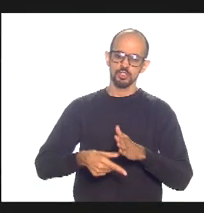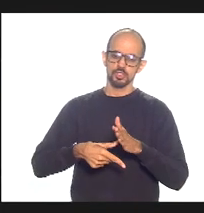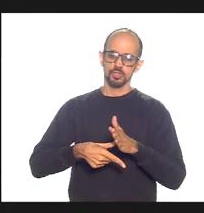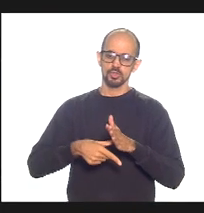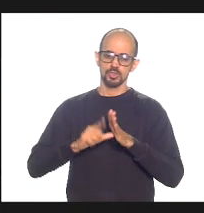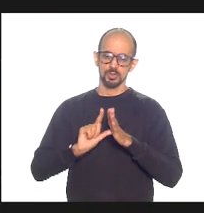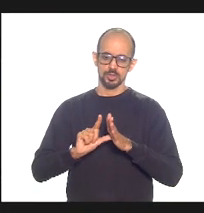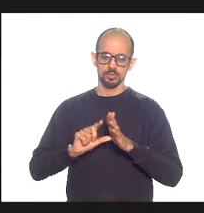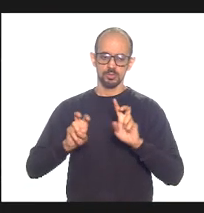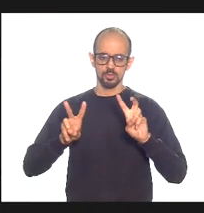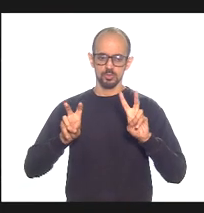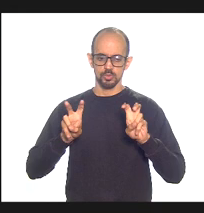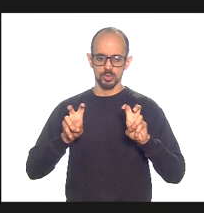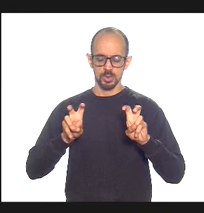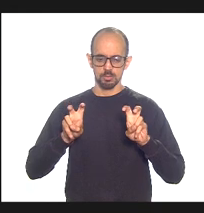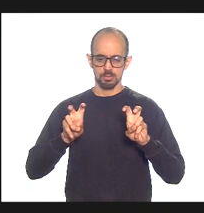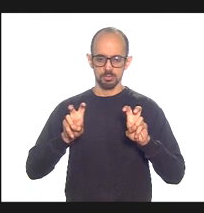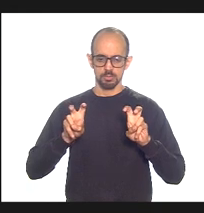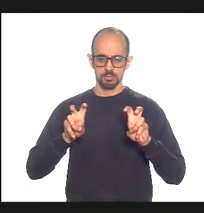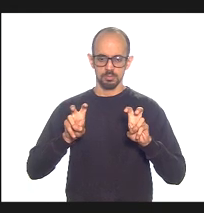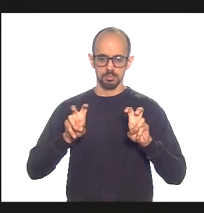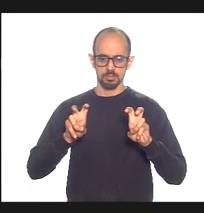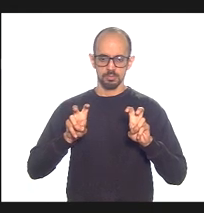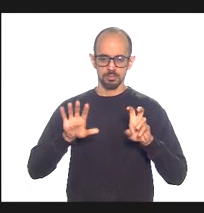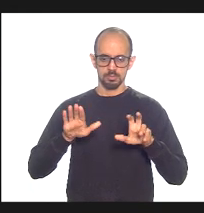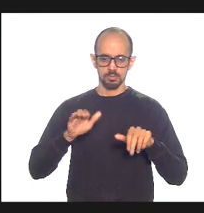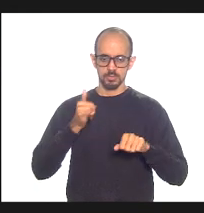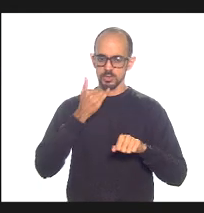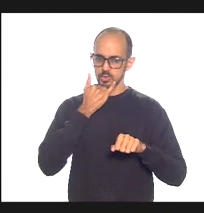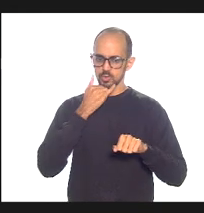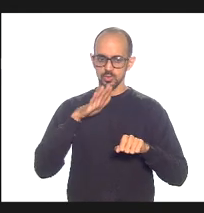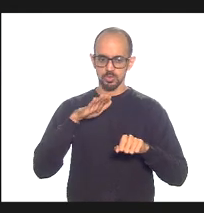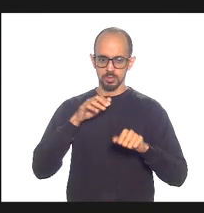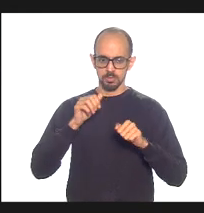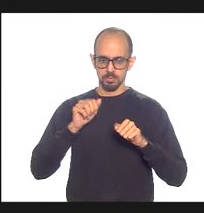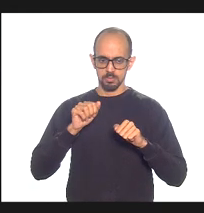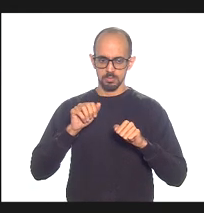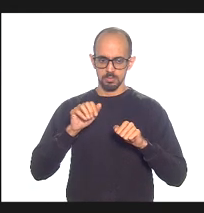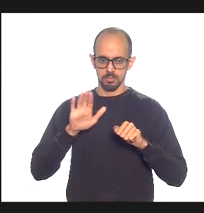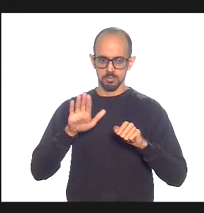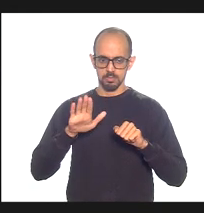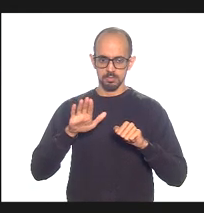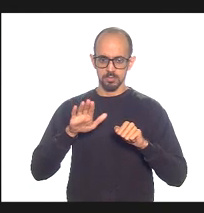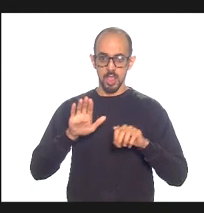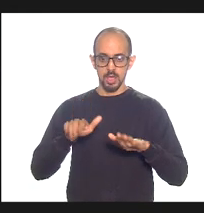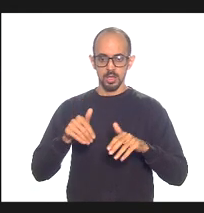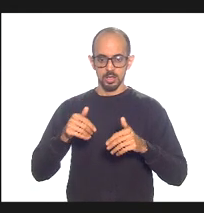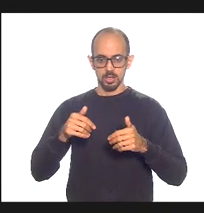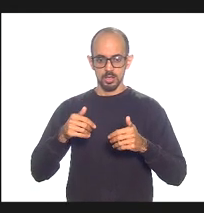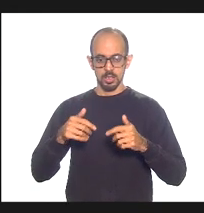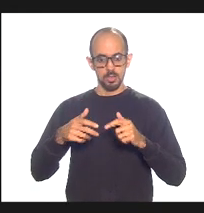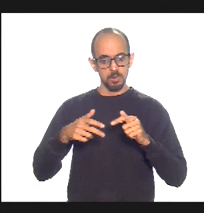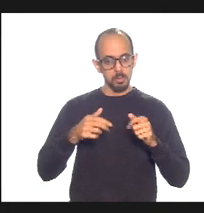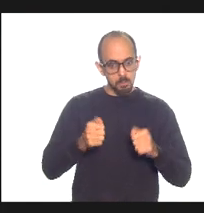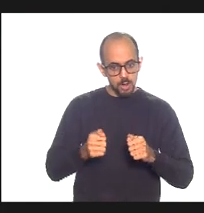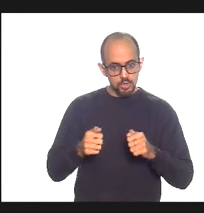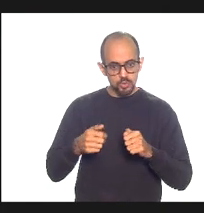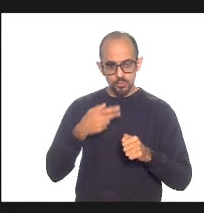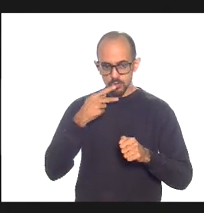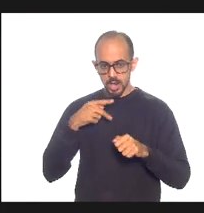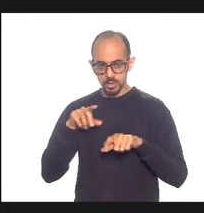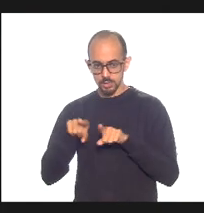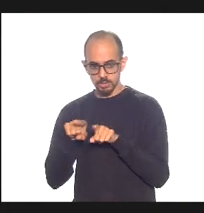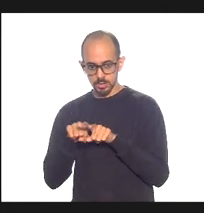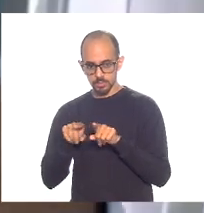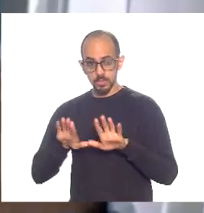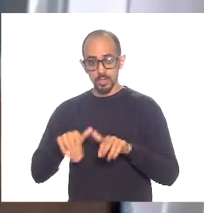o tema... Deputado Valdec, me concede uma parte daqui a pouco. Já concederei, com prazer, e serei rápido. Primeiro, dizer o